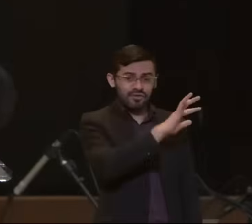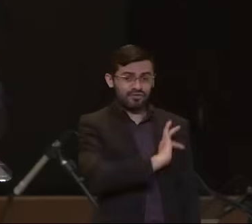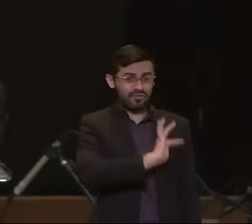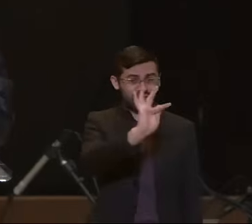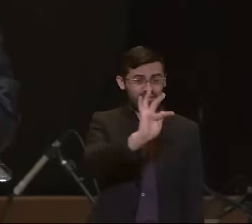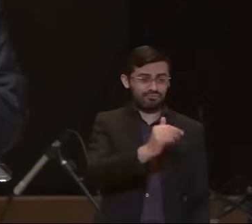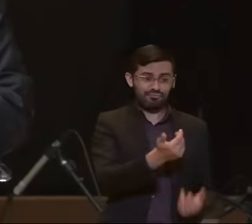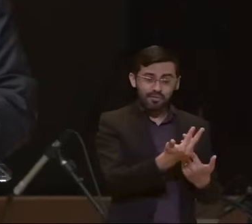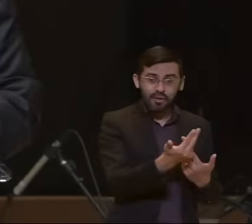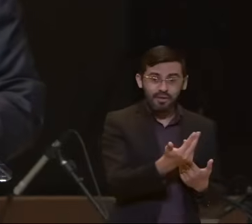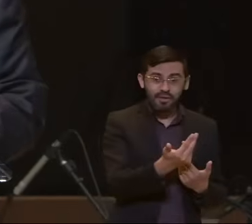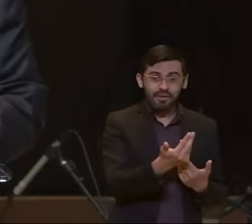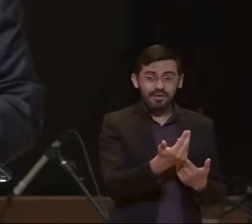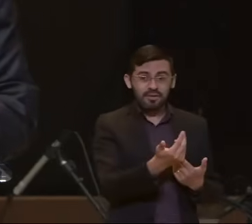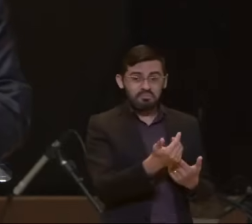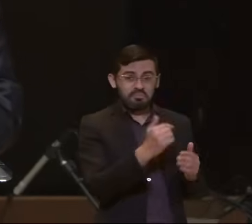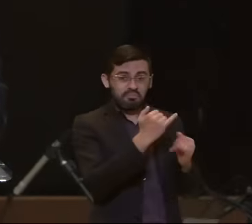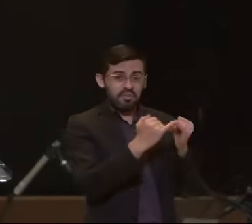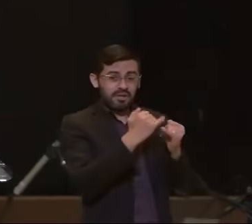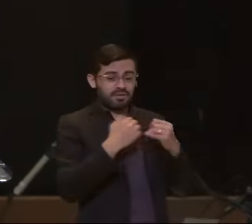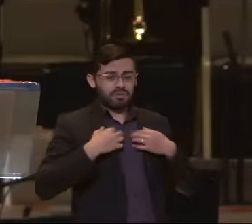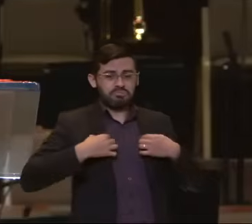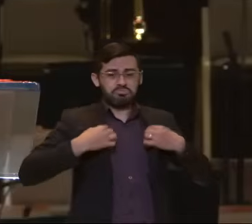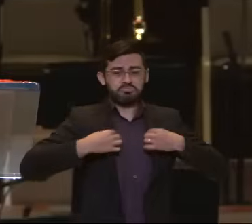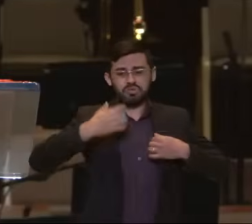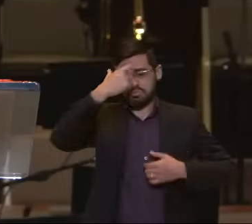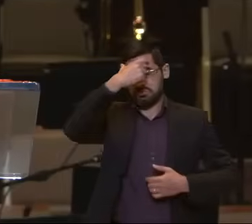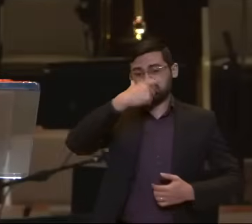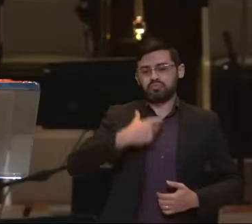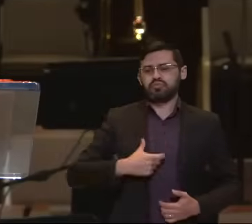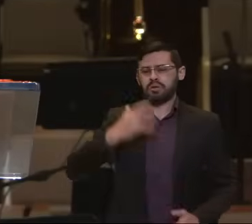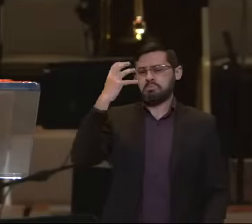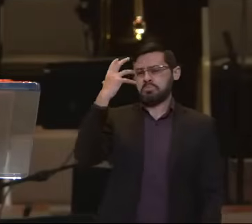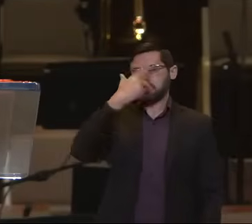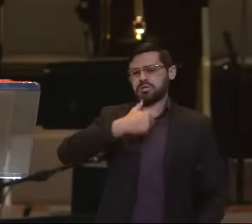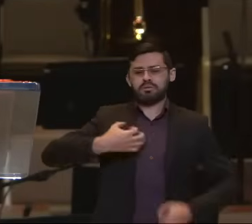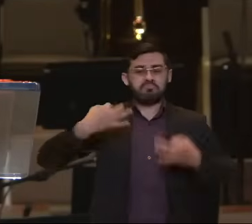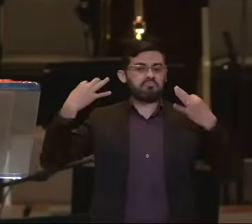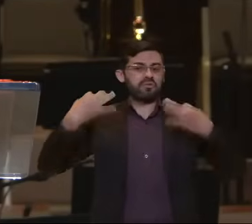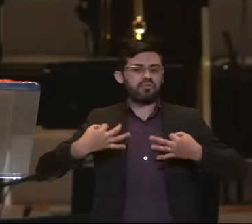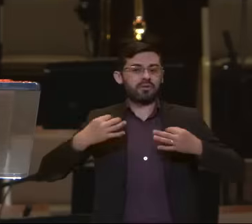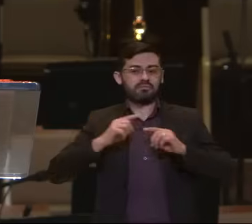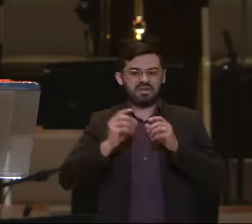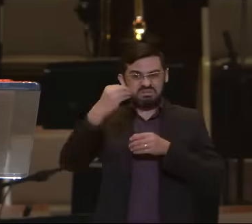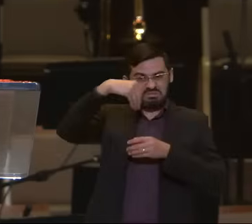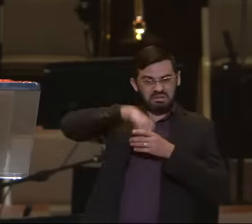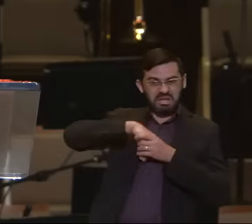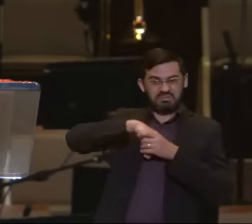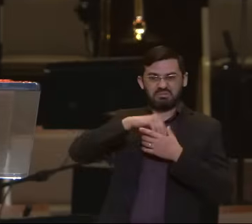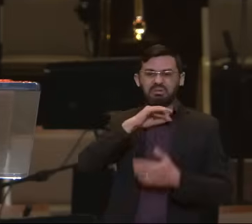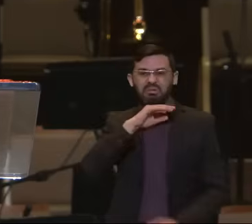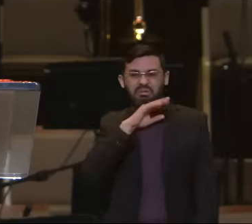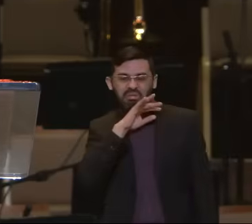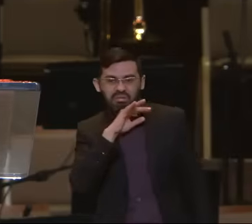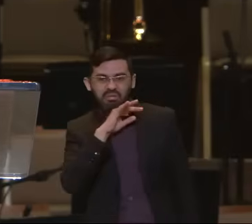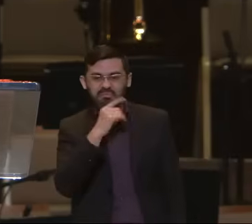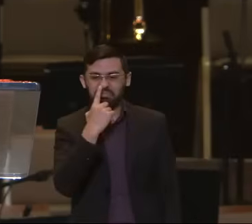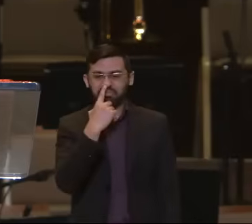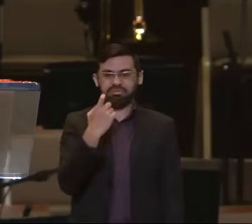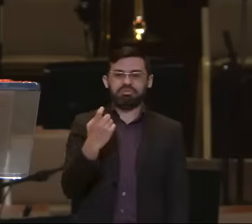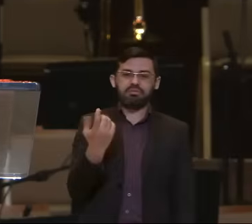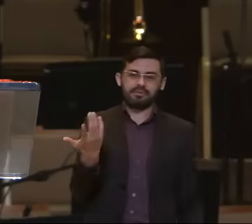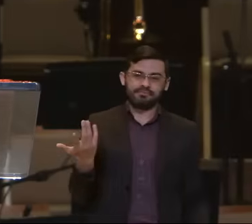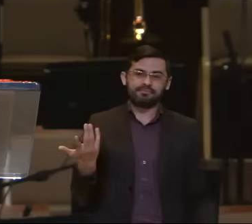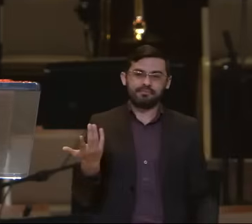pintadinhos, bonitinhos por fora, na aparência, mas ainda não foram transformados por dentro. E